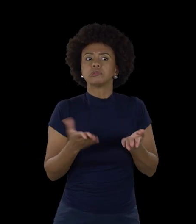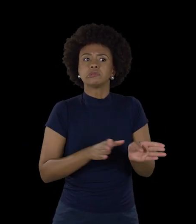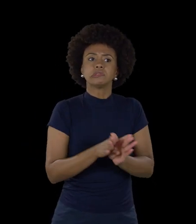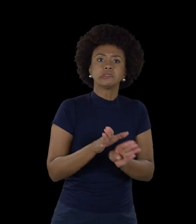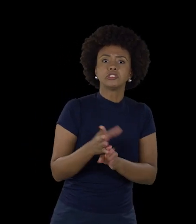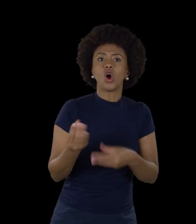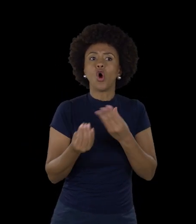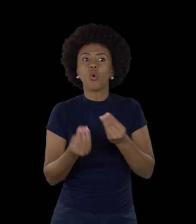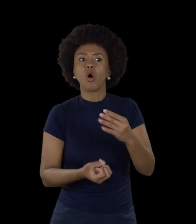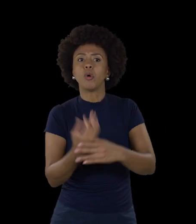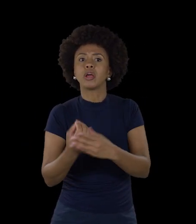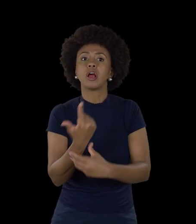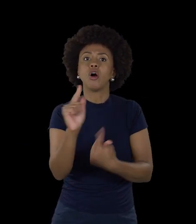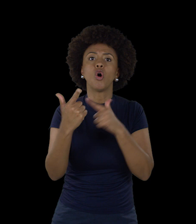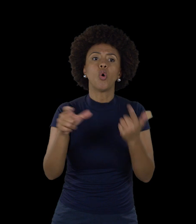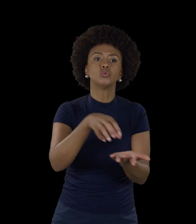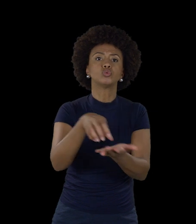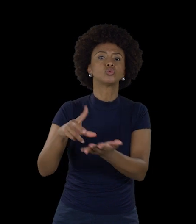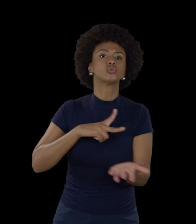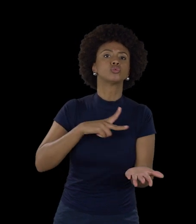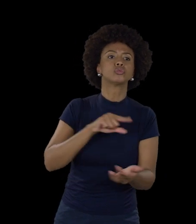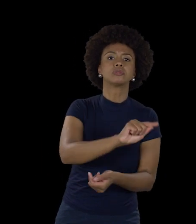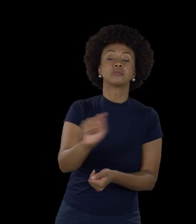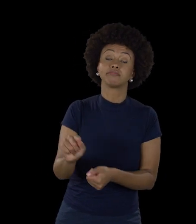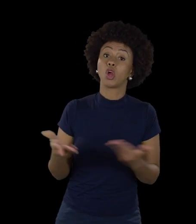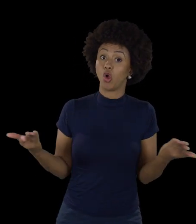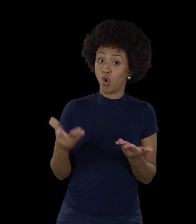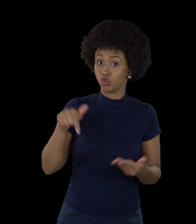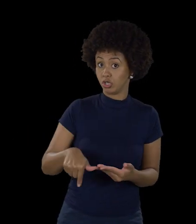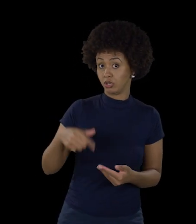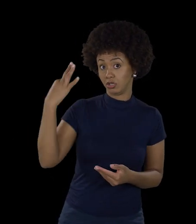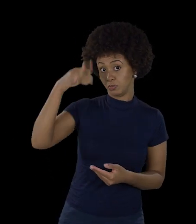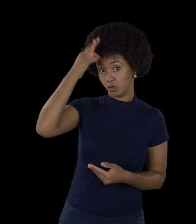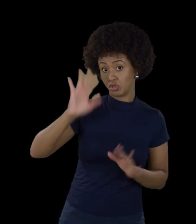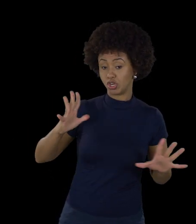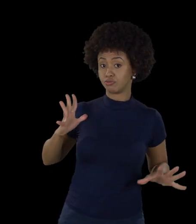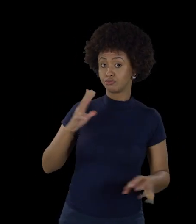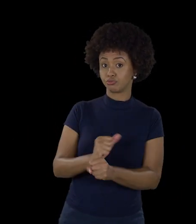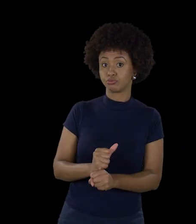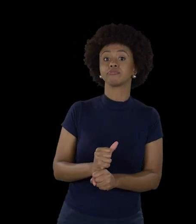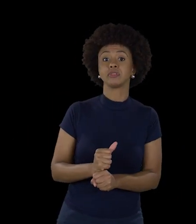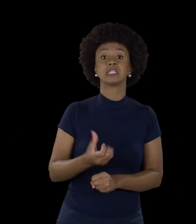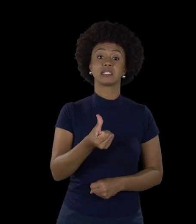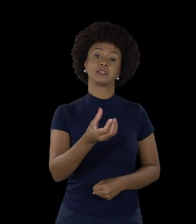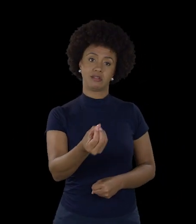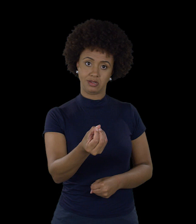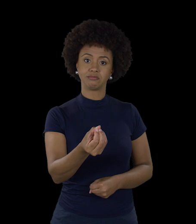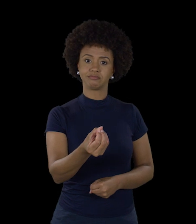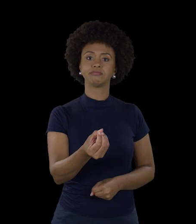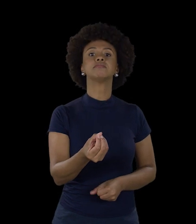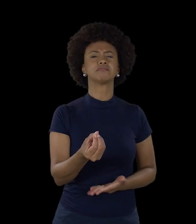unidades particulares. Hoje temos no Espírito Santo 60 dessas unidades, distribuídas por mais de